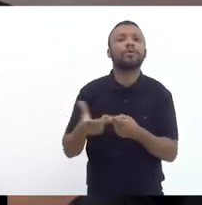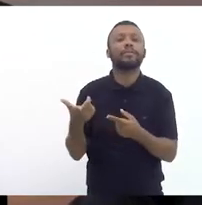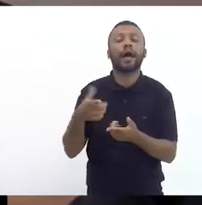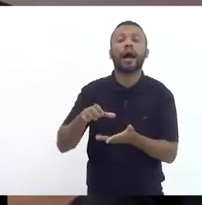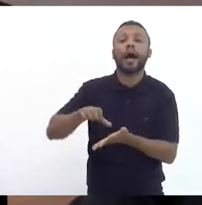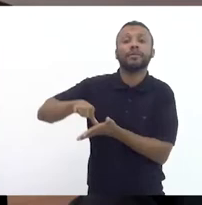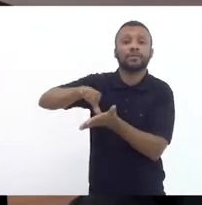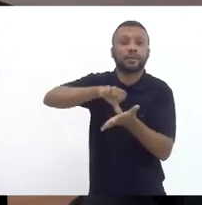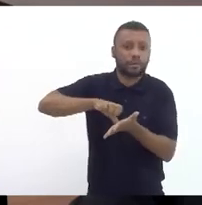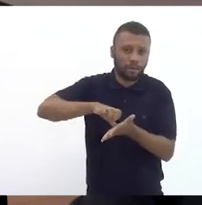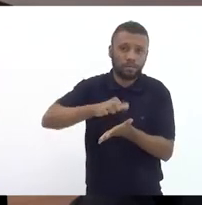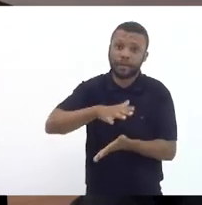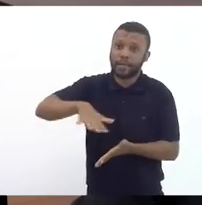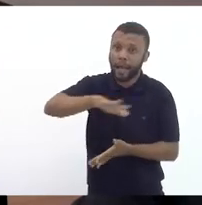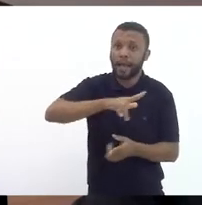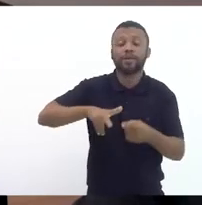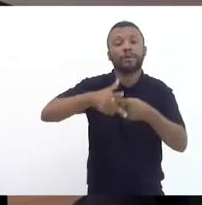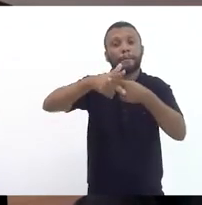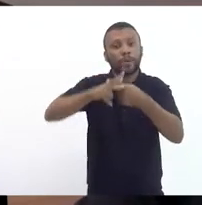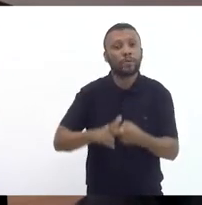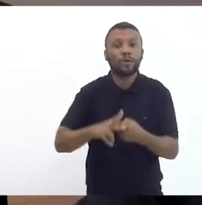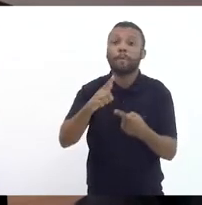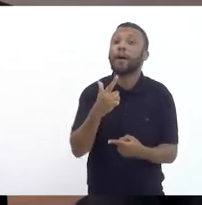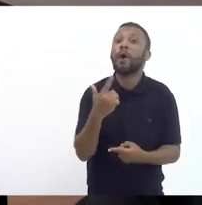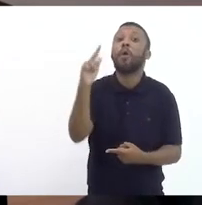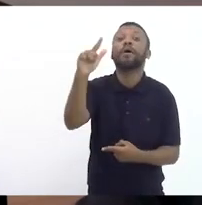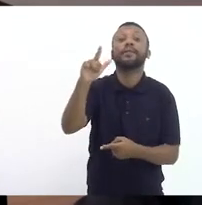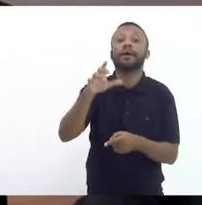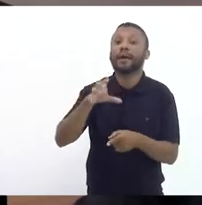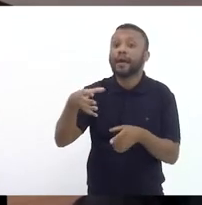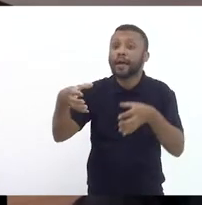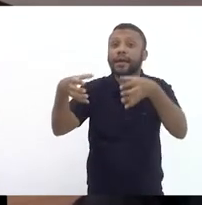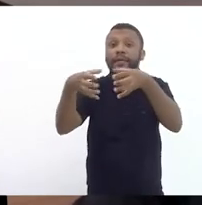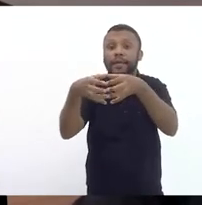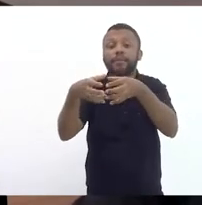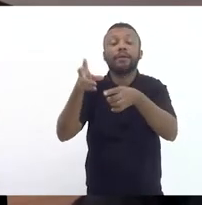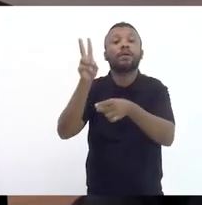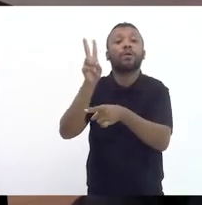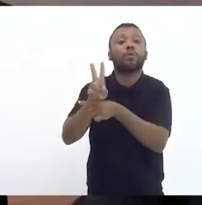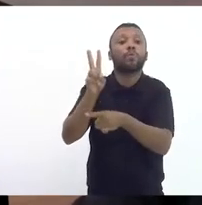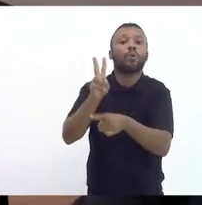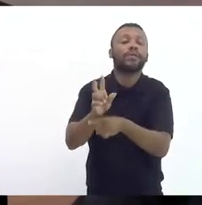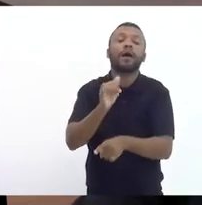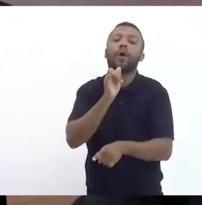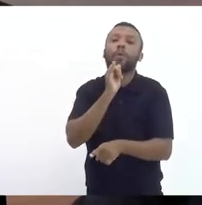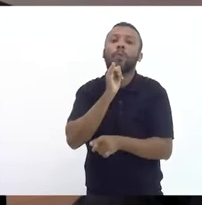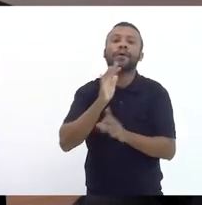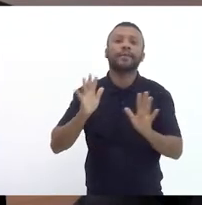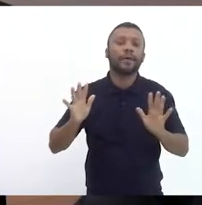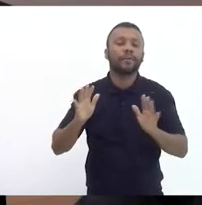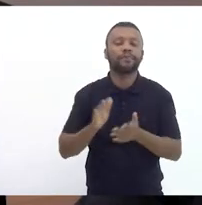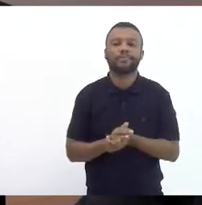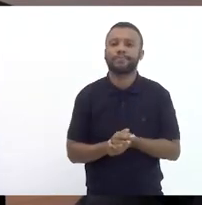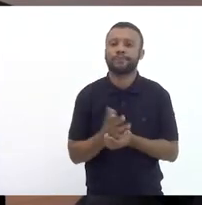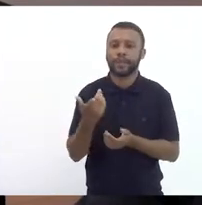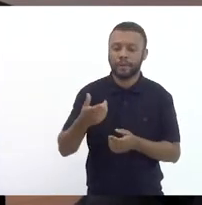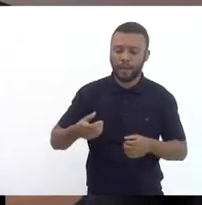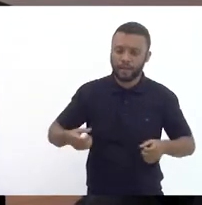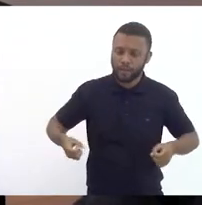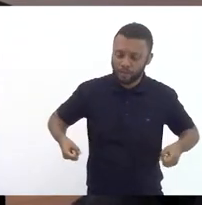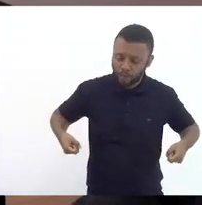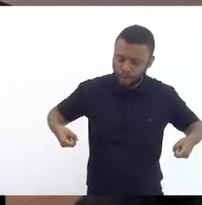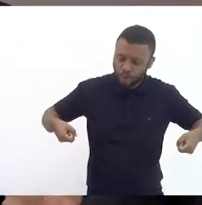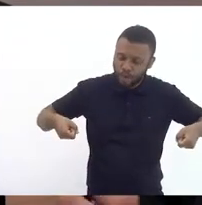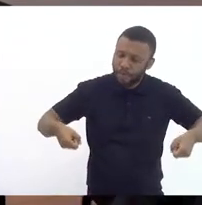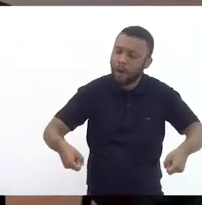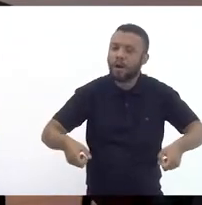área de manutenção. É uma outra área, uma outra equipe que cuida, por exemplo, da parte de corrimões, da parte de